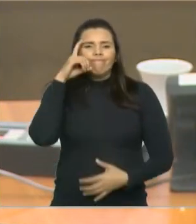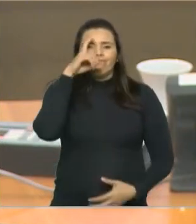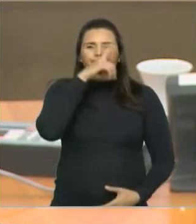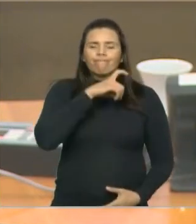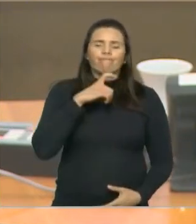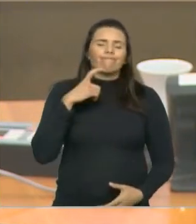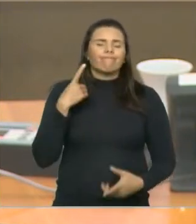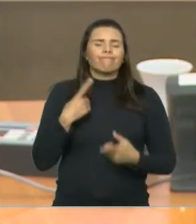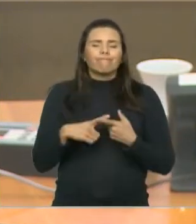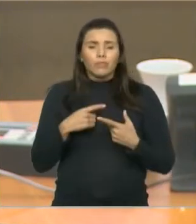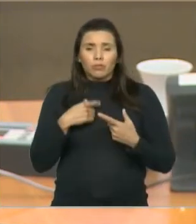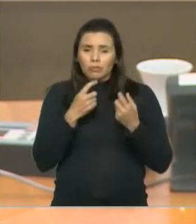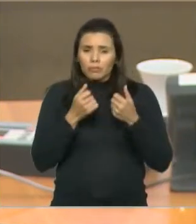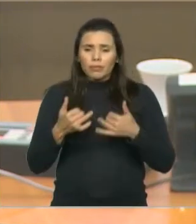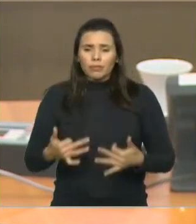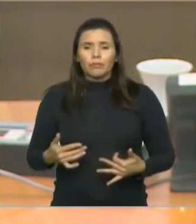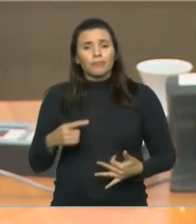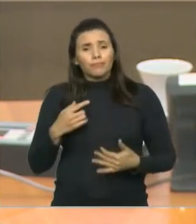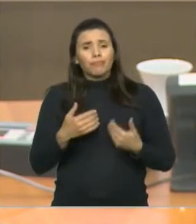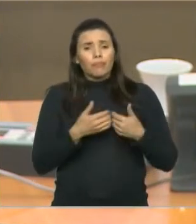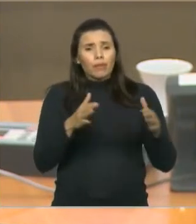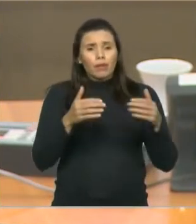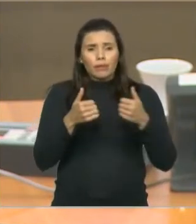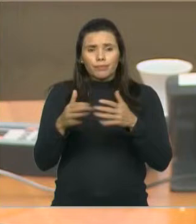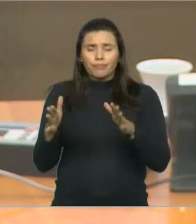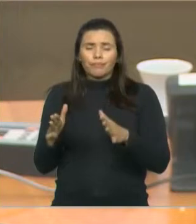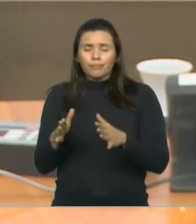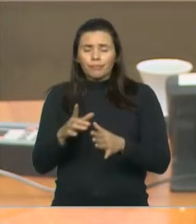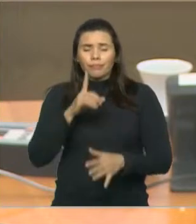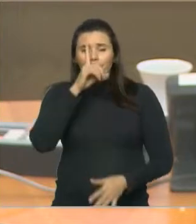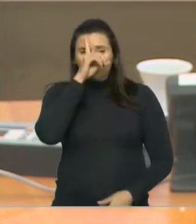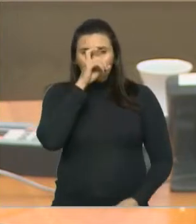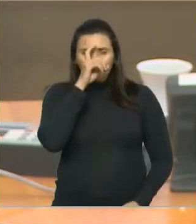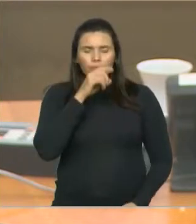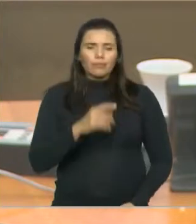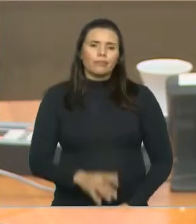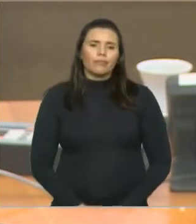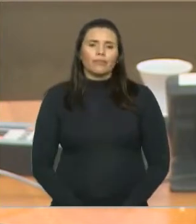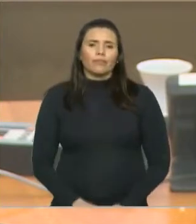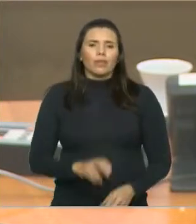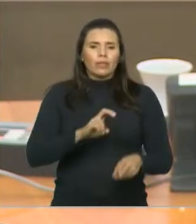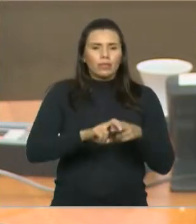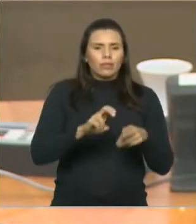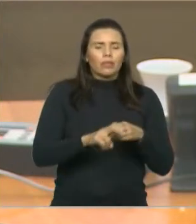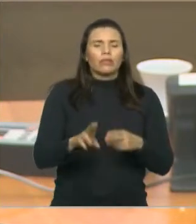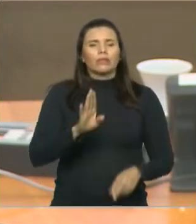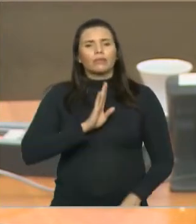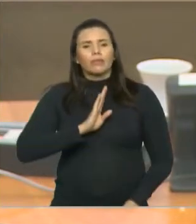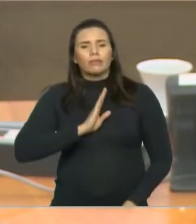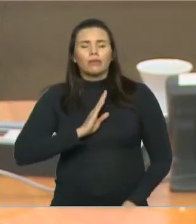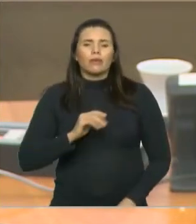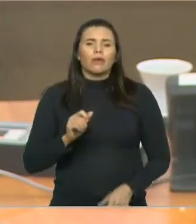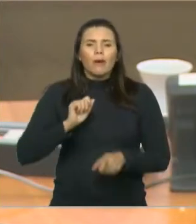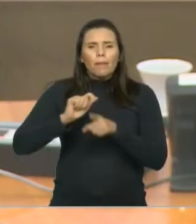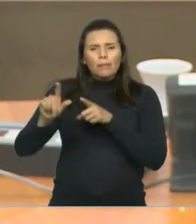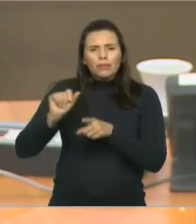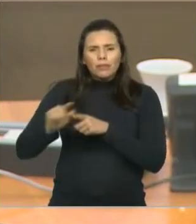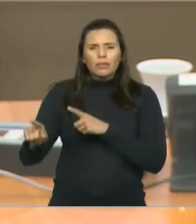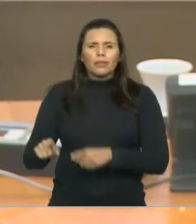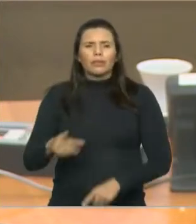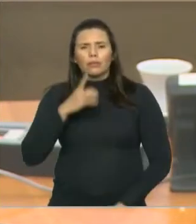seguinte: nós abrimos os hospitais regionais, Santa Inês, Bacabal, Pinheiro, está aqui o deputado Leonardo Sá, ele